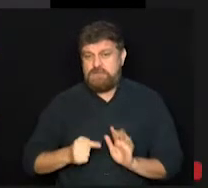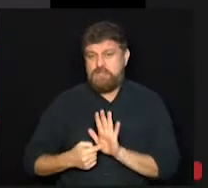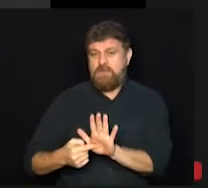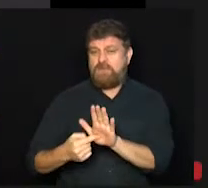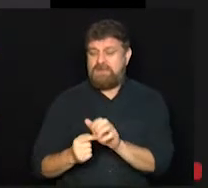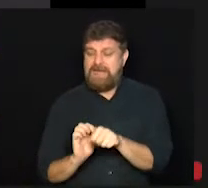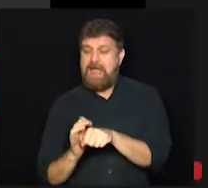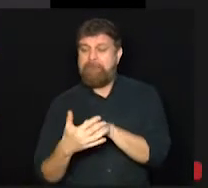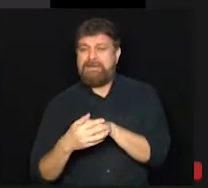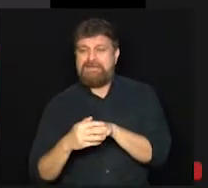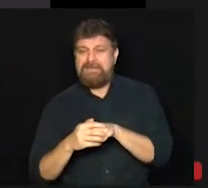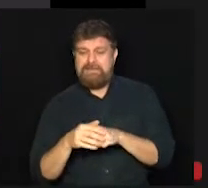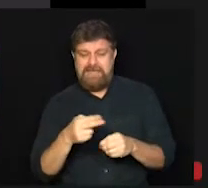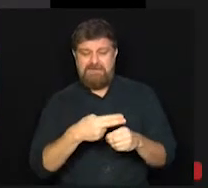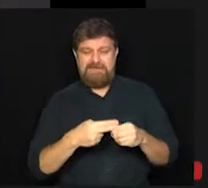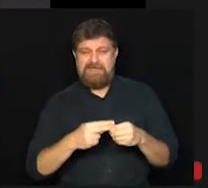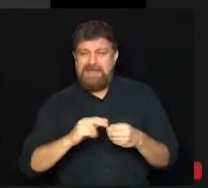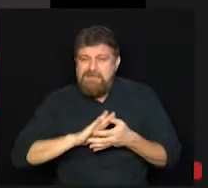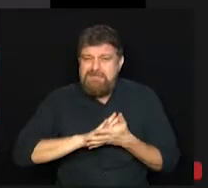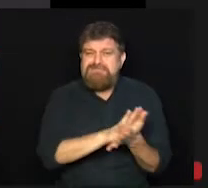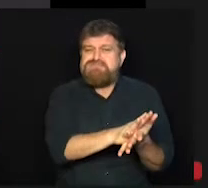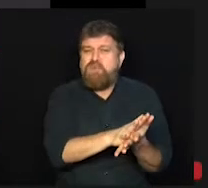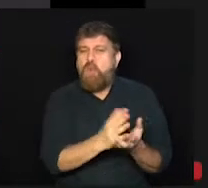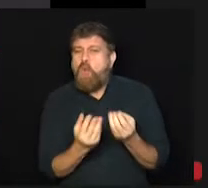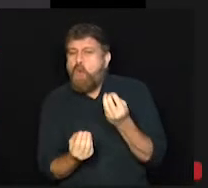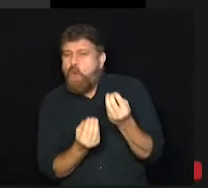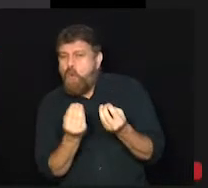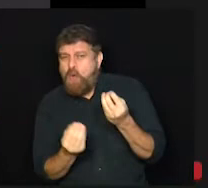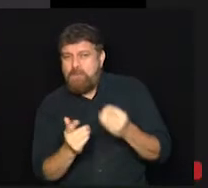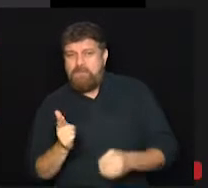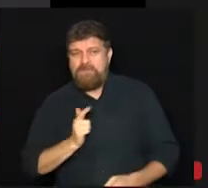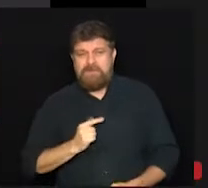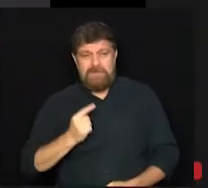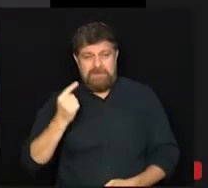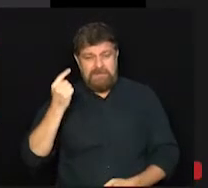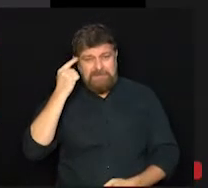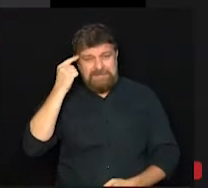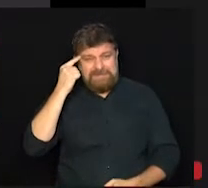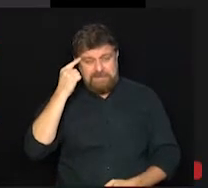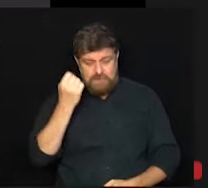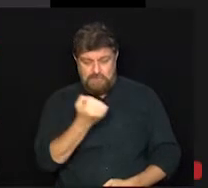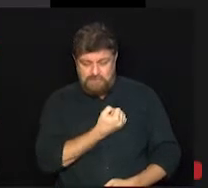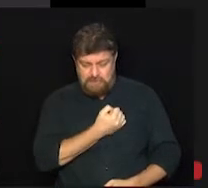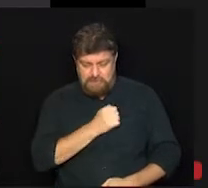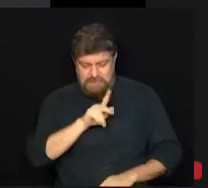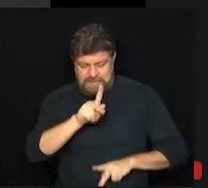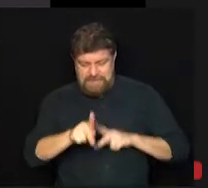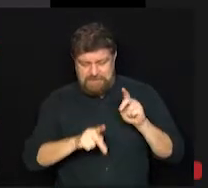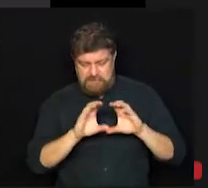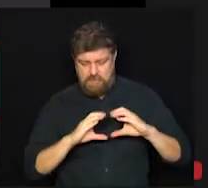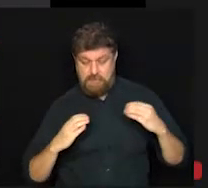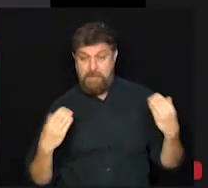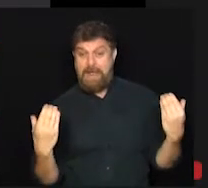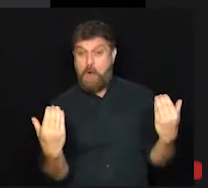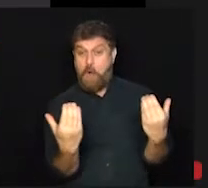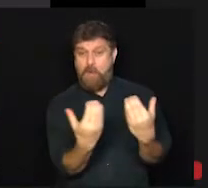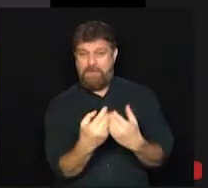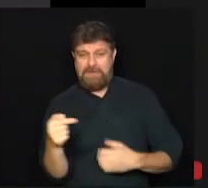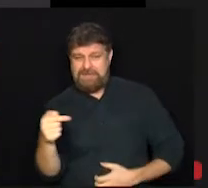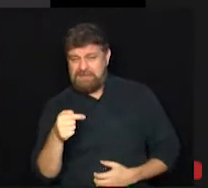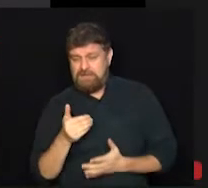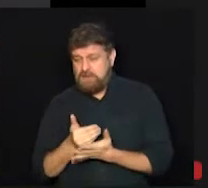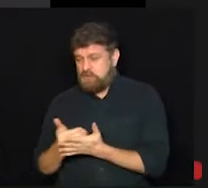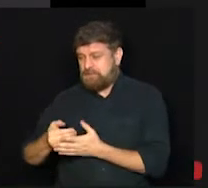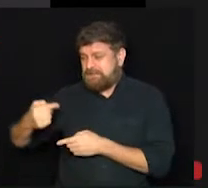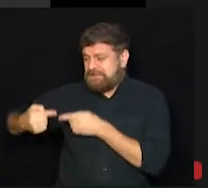na pandemia. Então, pensando nesse tamanho de comunidade, quando se começou a discussão a respeito da pandemia